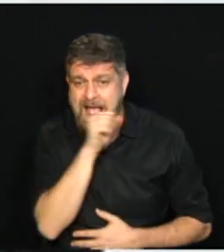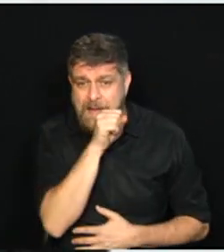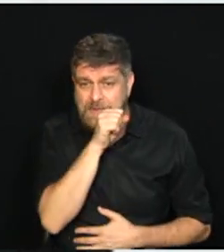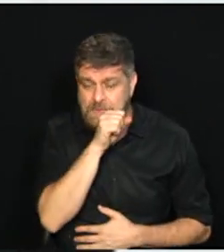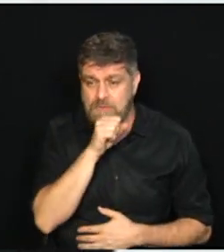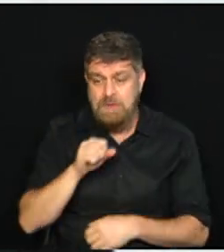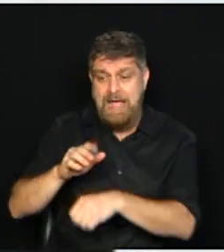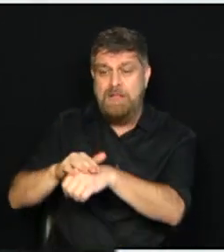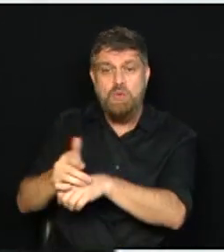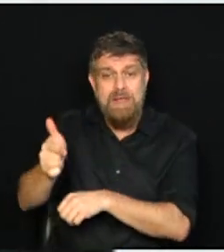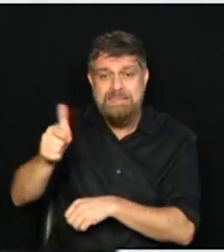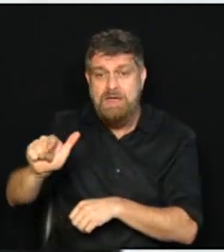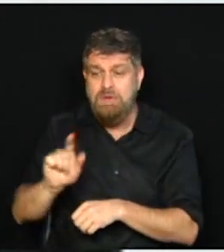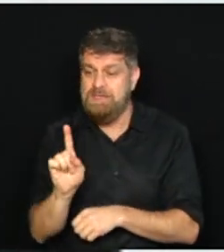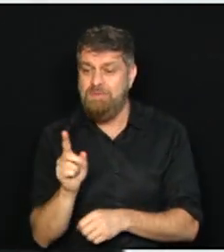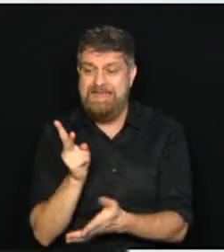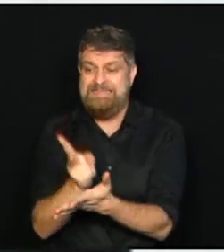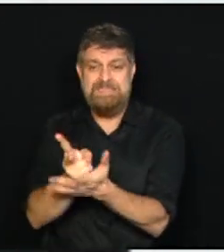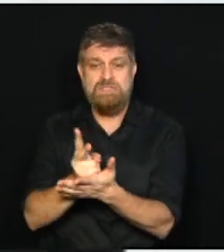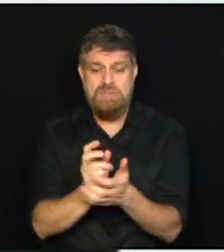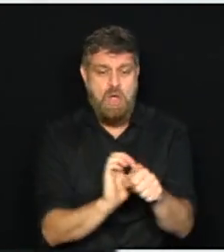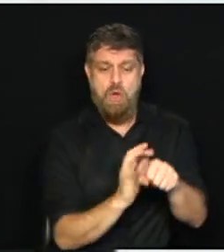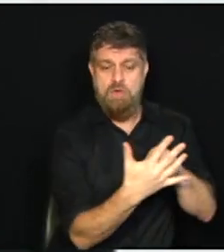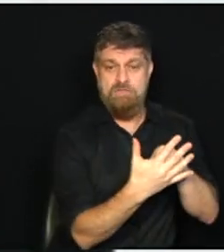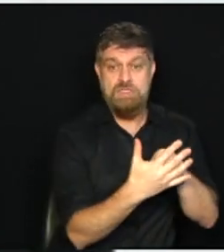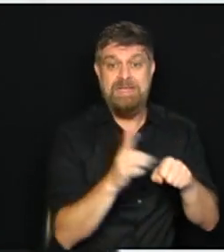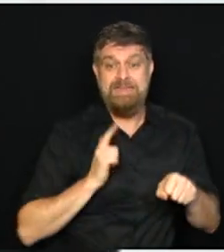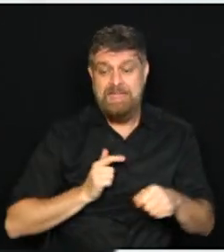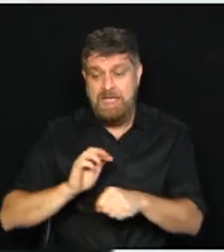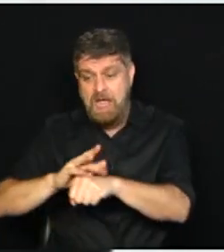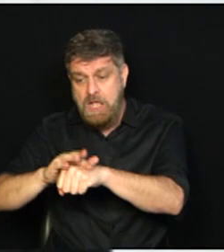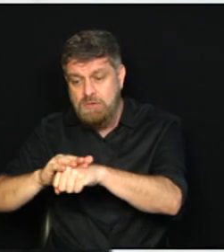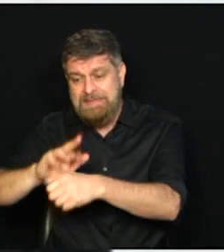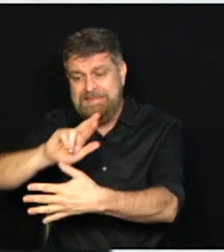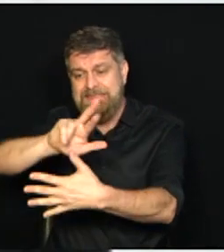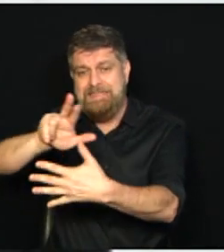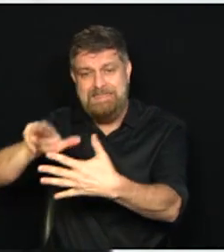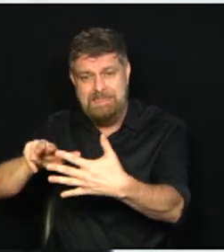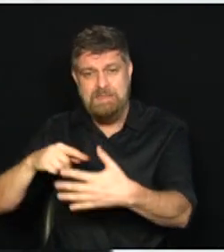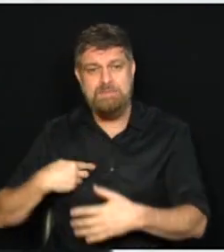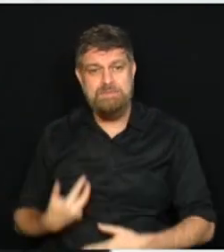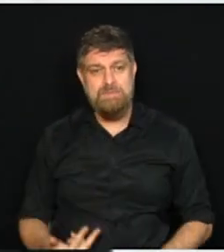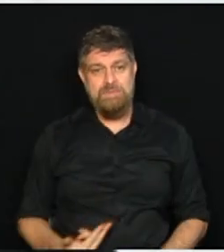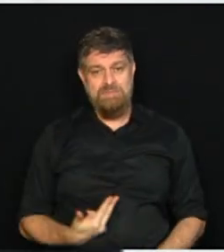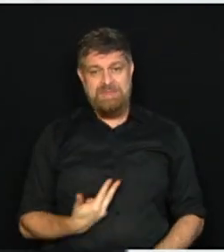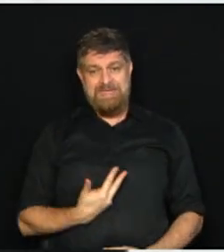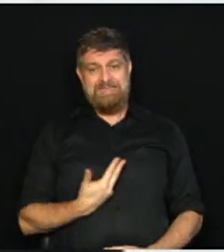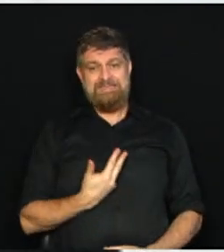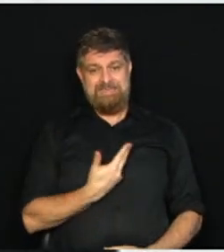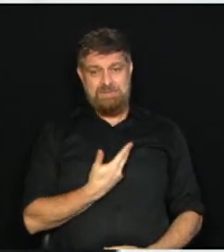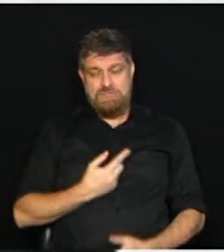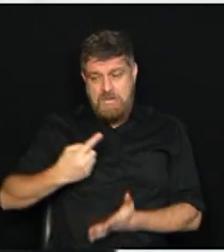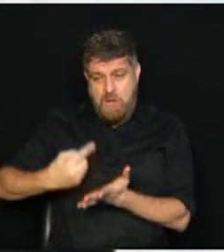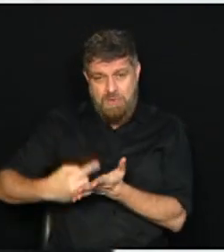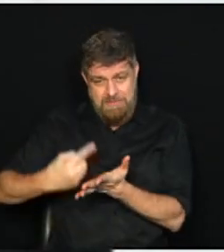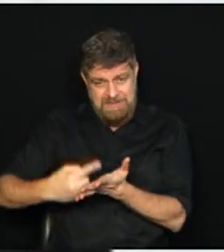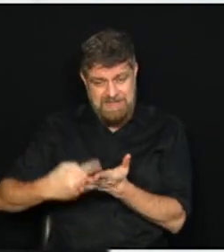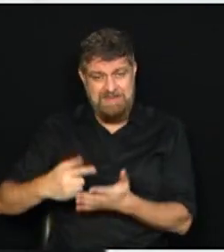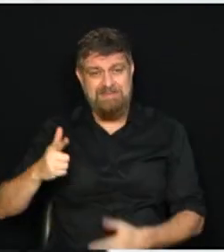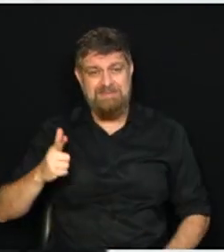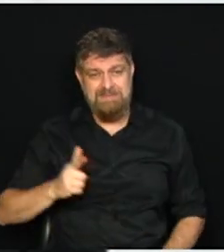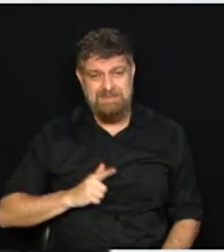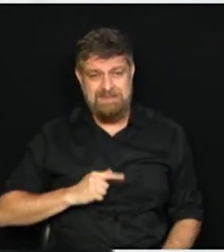Covid. E a gente está tentando rodar com restrição às cirurgias eletivas, restrição essa